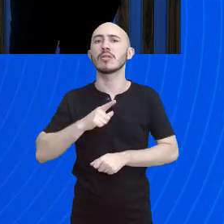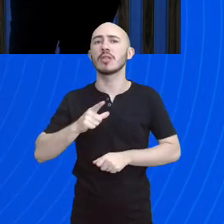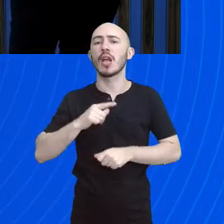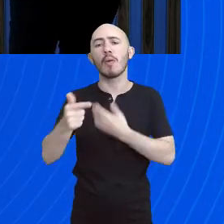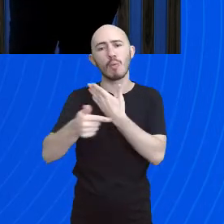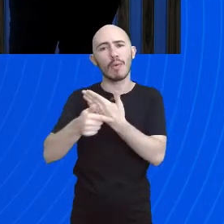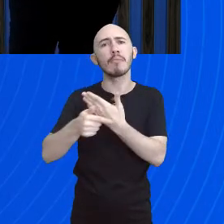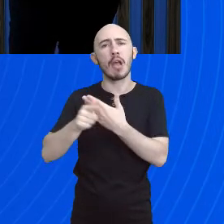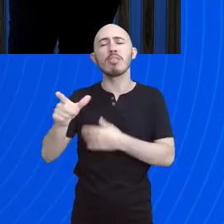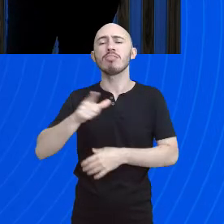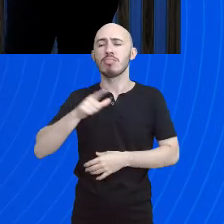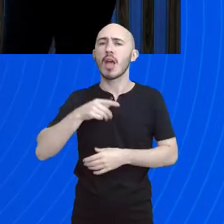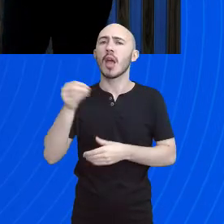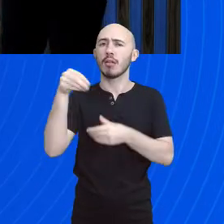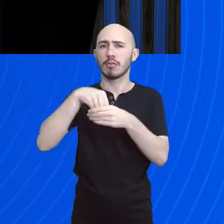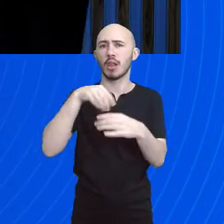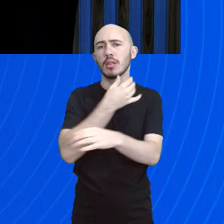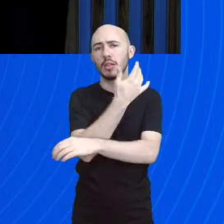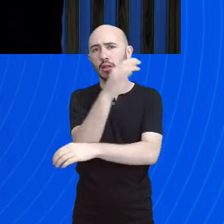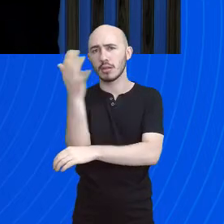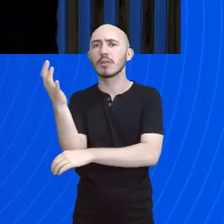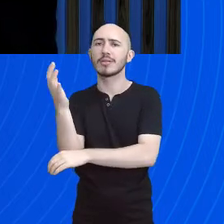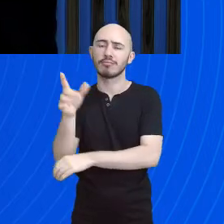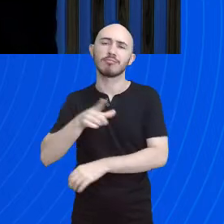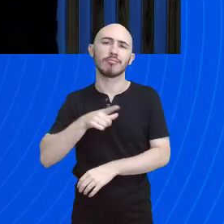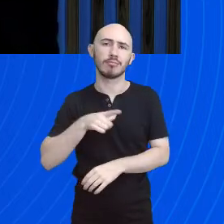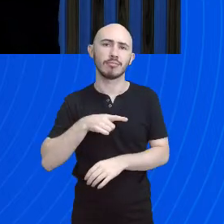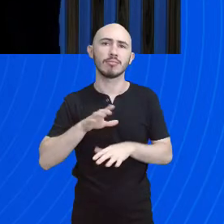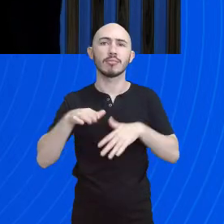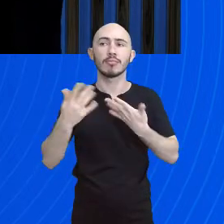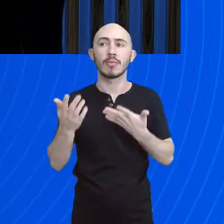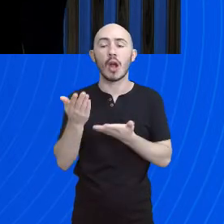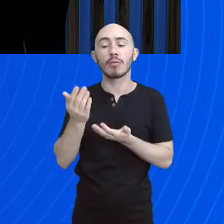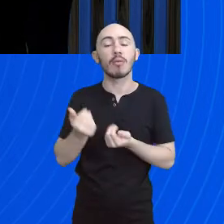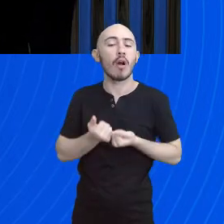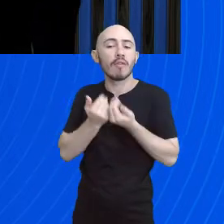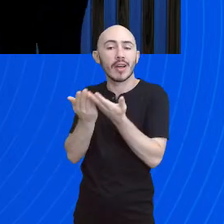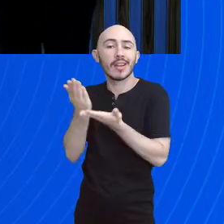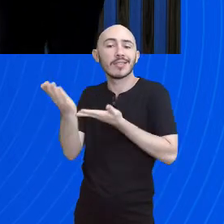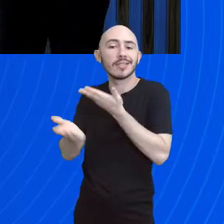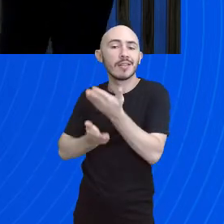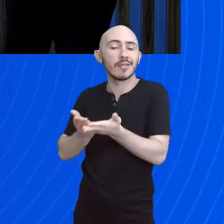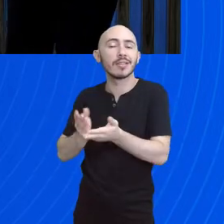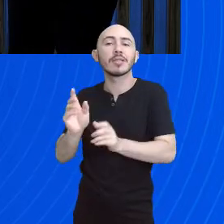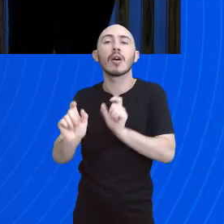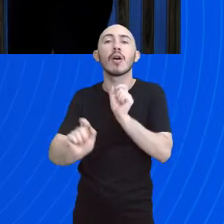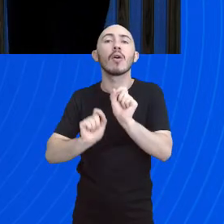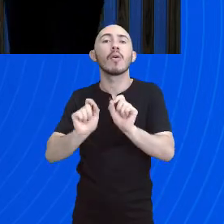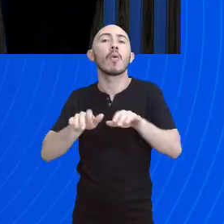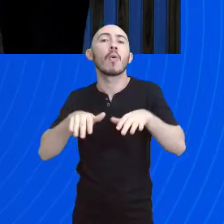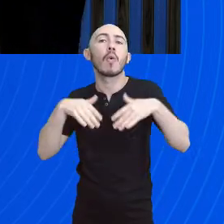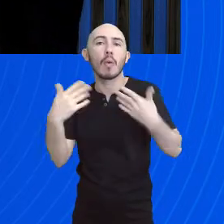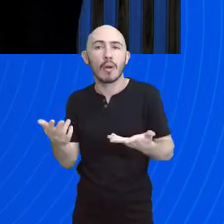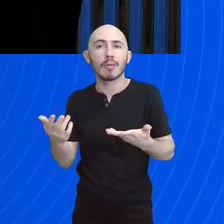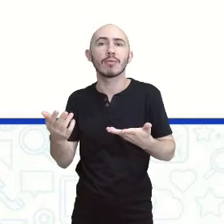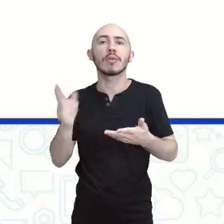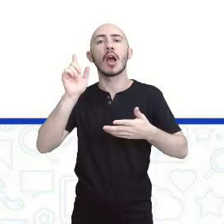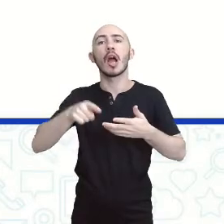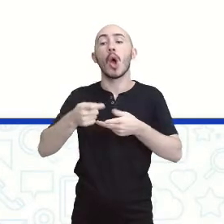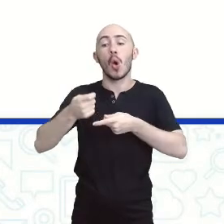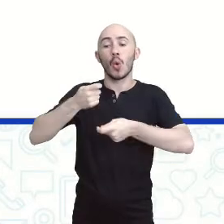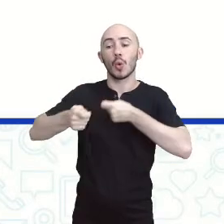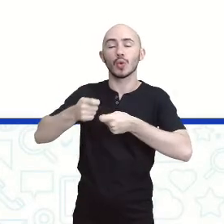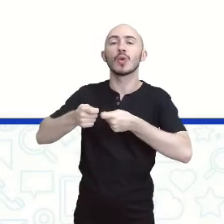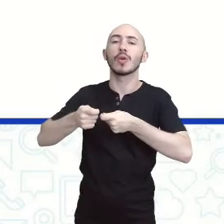função na natureza. E um dos serviços que a biodiversidade nos oferece é o quê? O controle